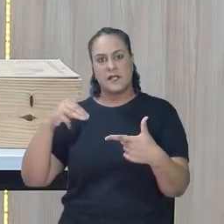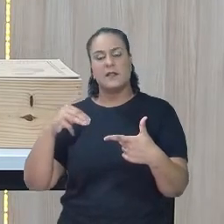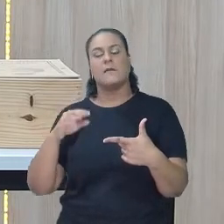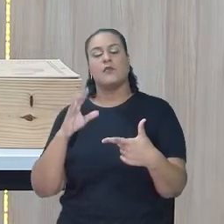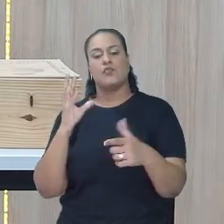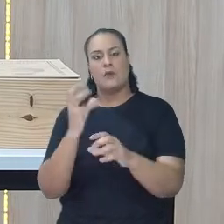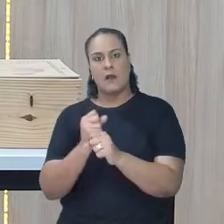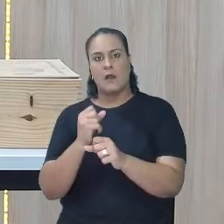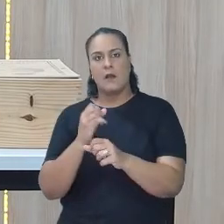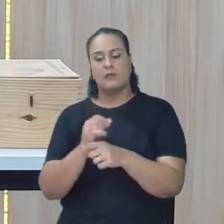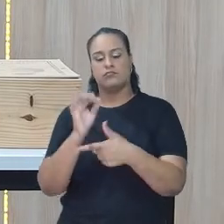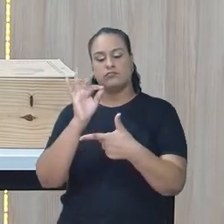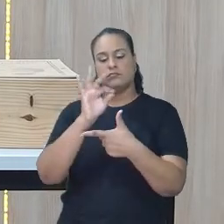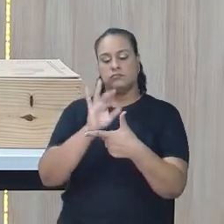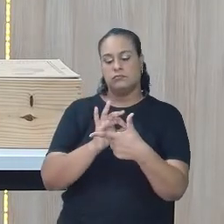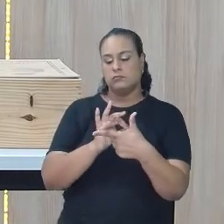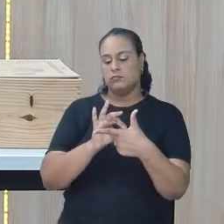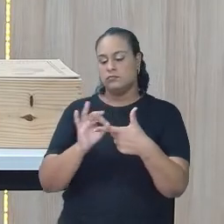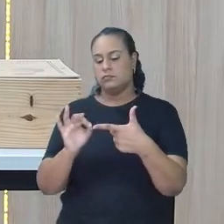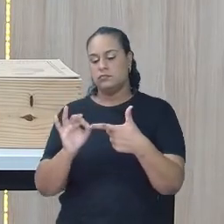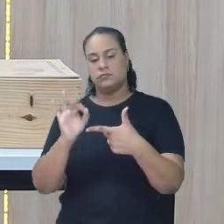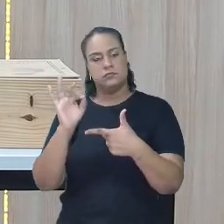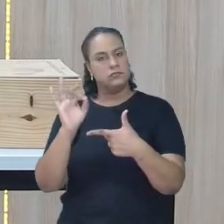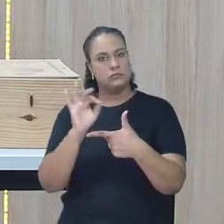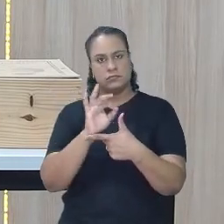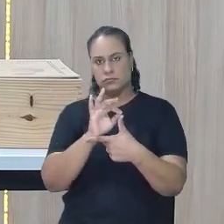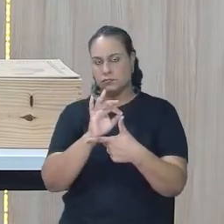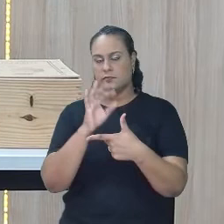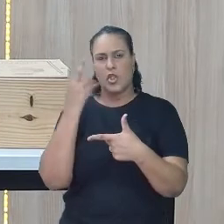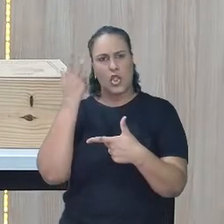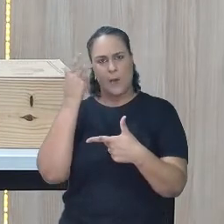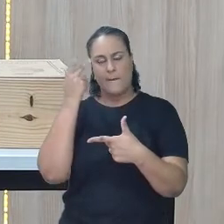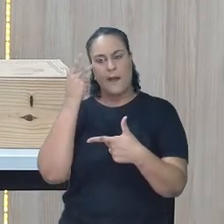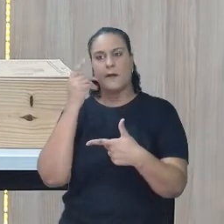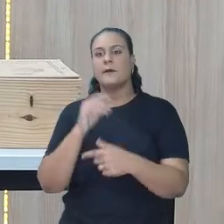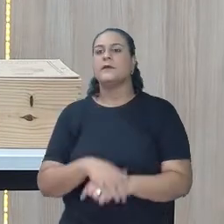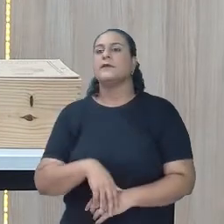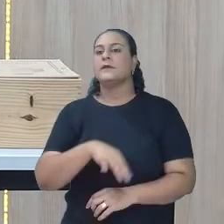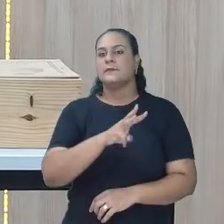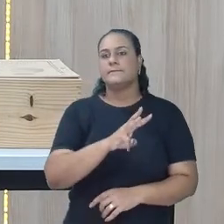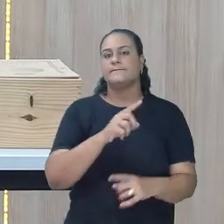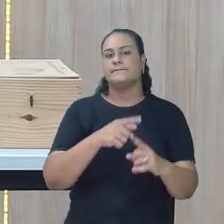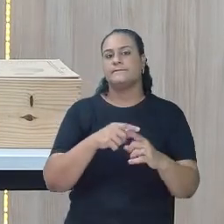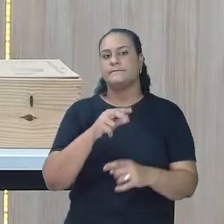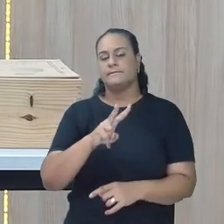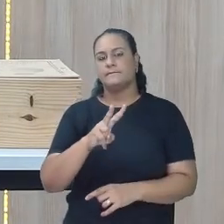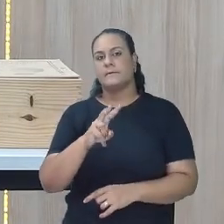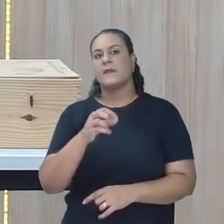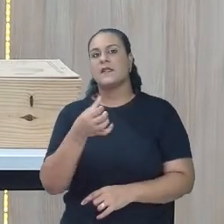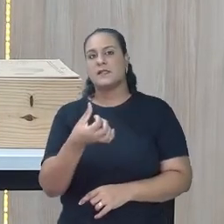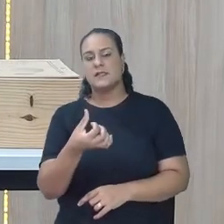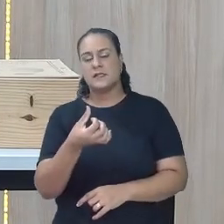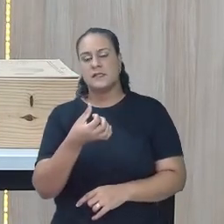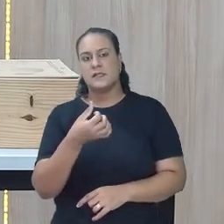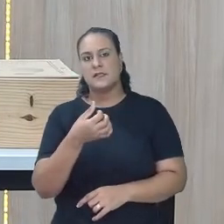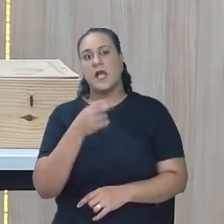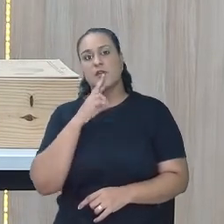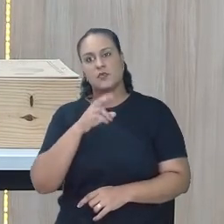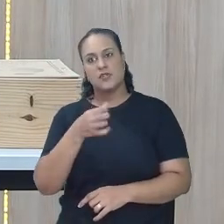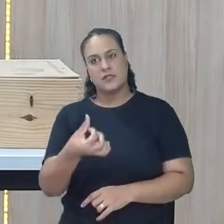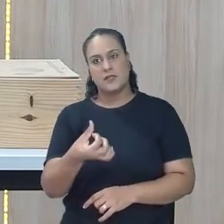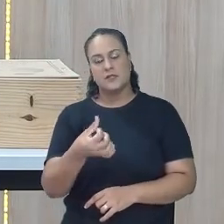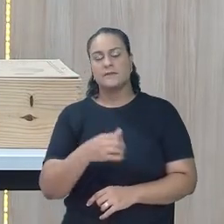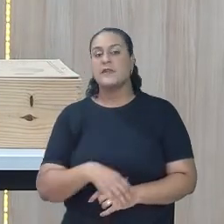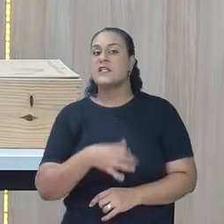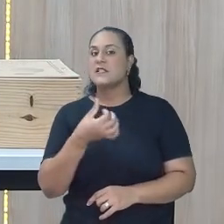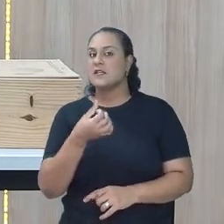A multiplicação dos números acontece normalmente. 3 vezes 2 vai dar 6 e 6 vezes 5 vai dar 30. E aí a gente